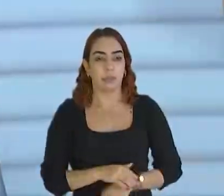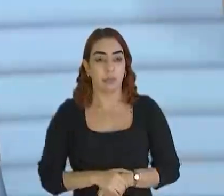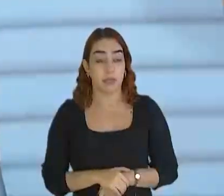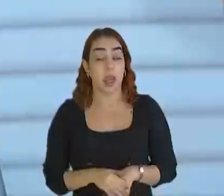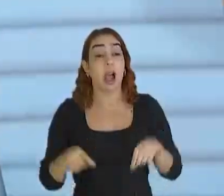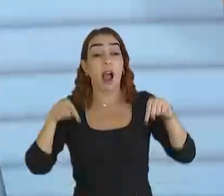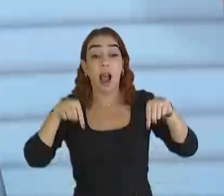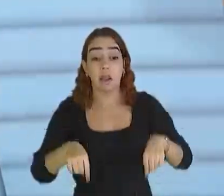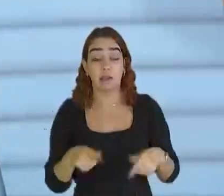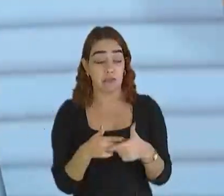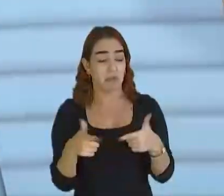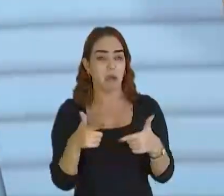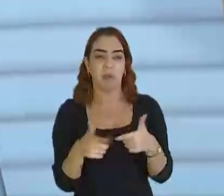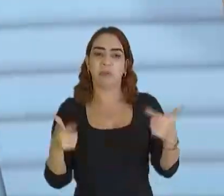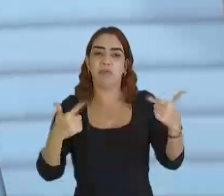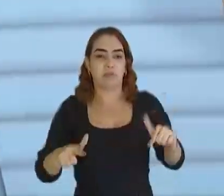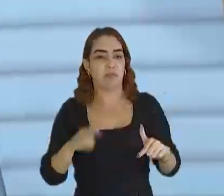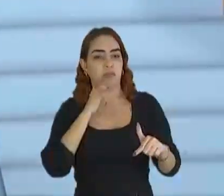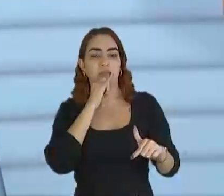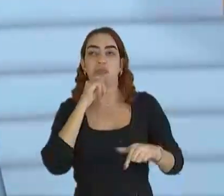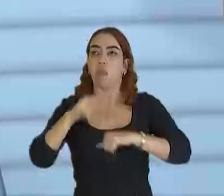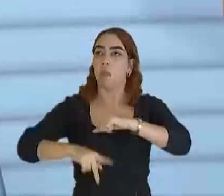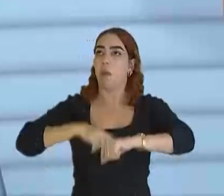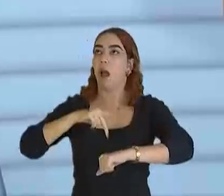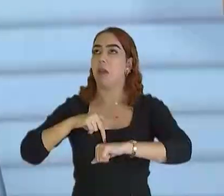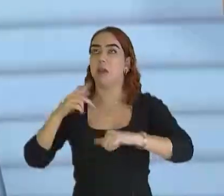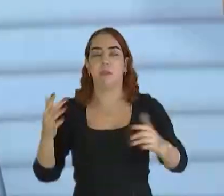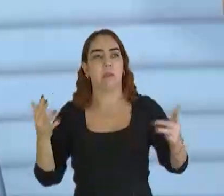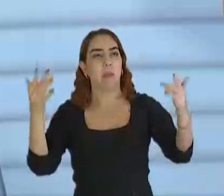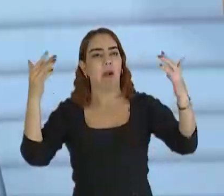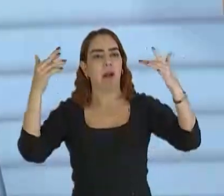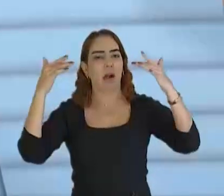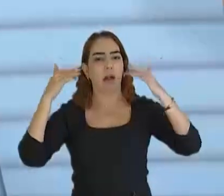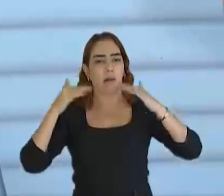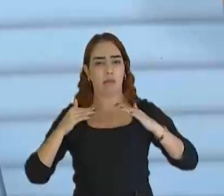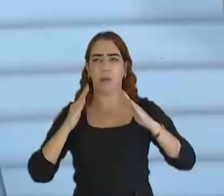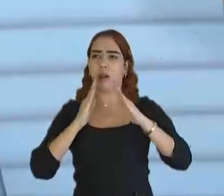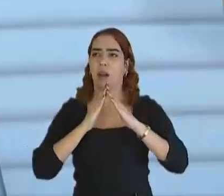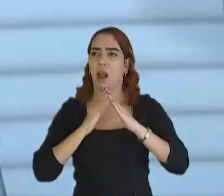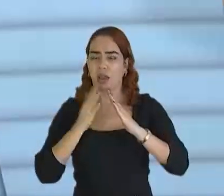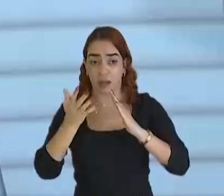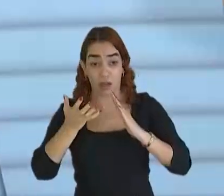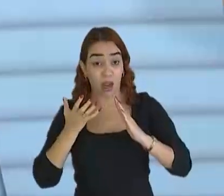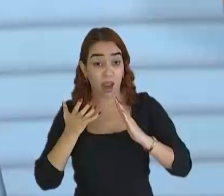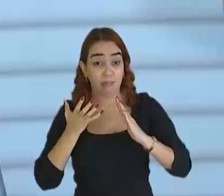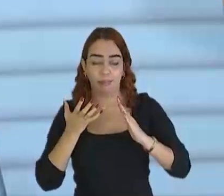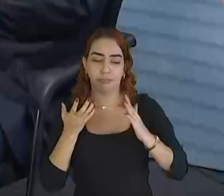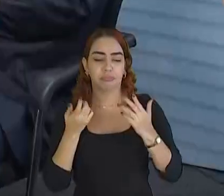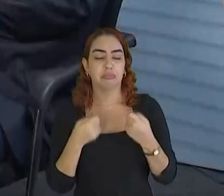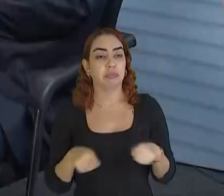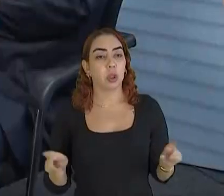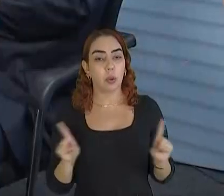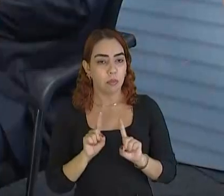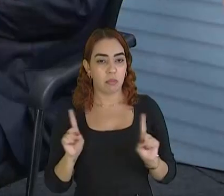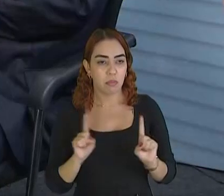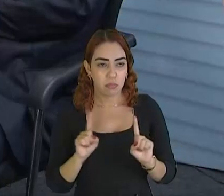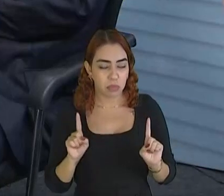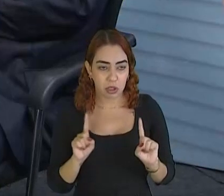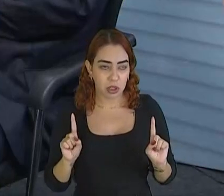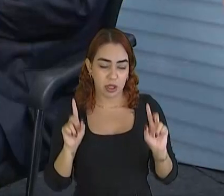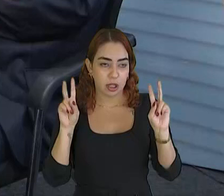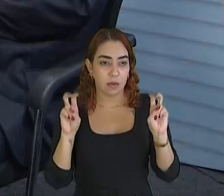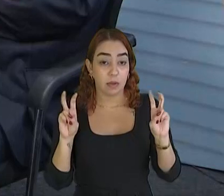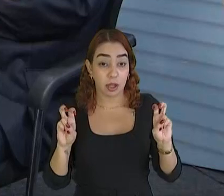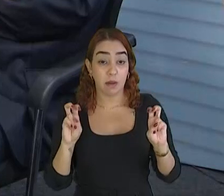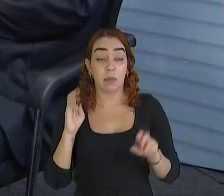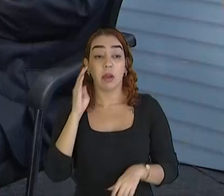problema para a economia brasileira, para a sociedade brasileira, né? O discurso é outro, né? No